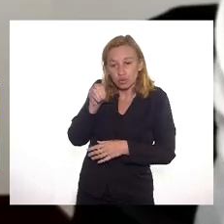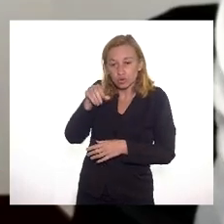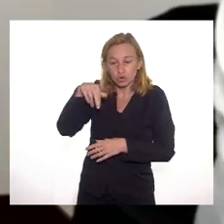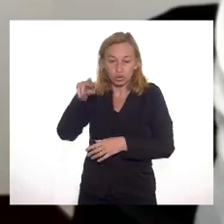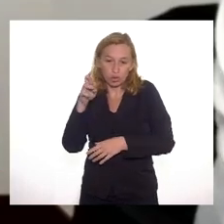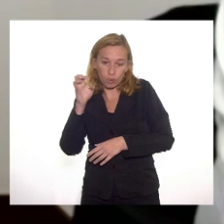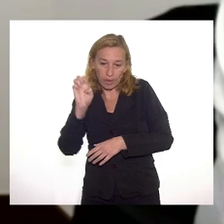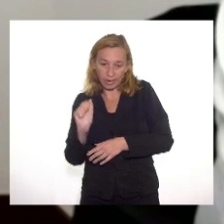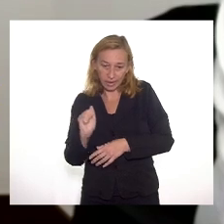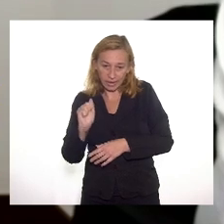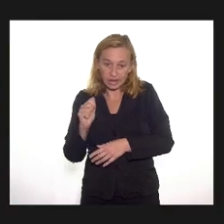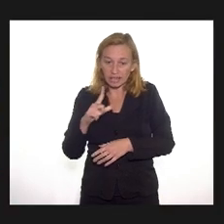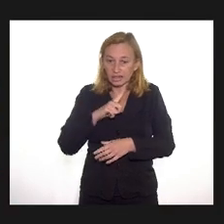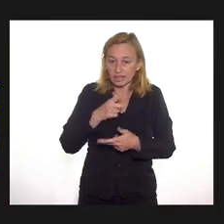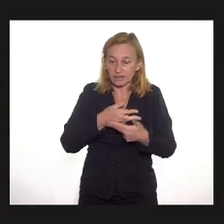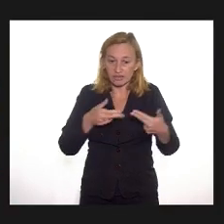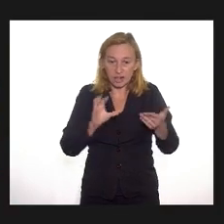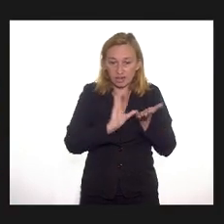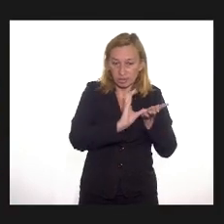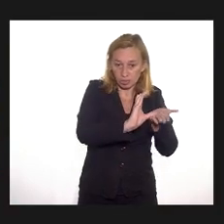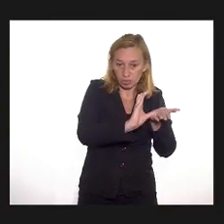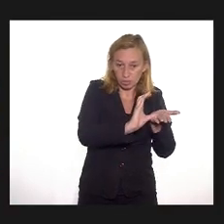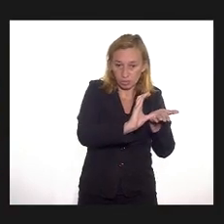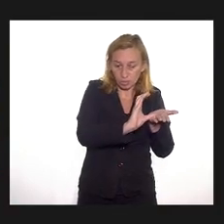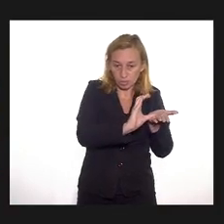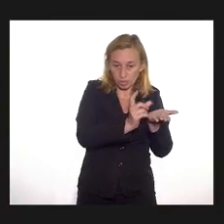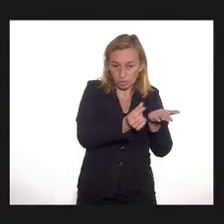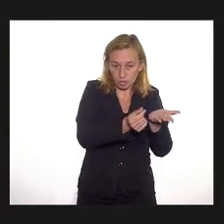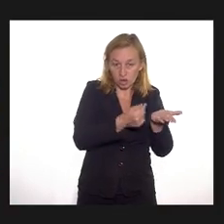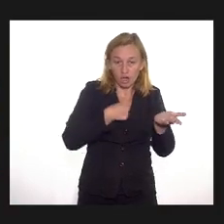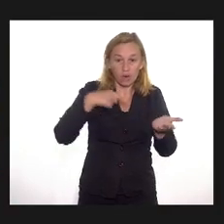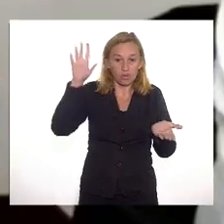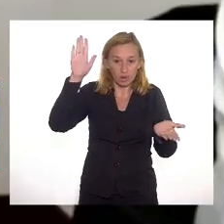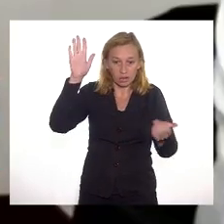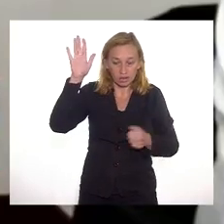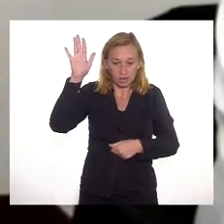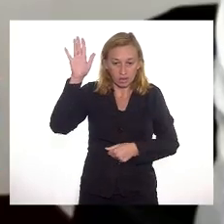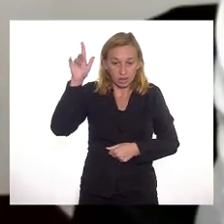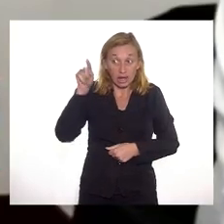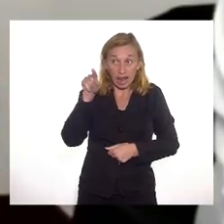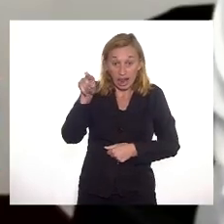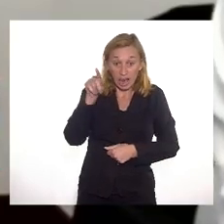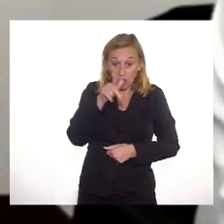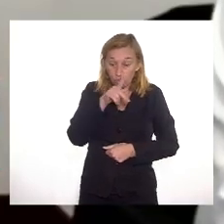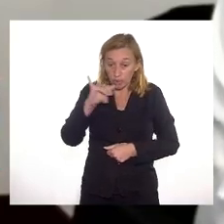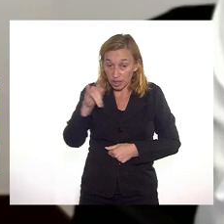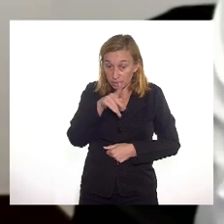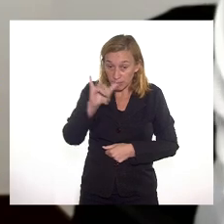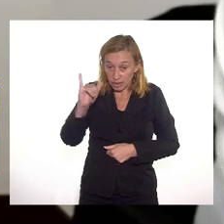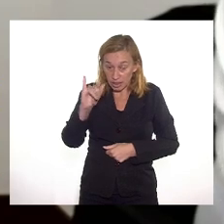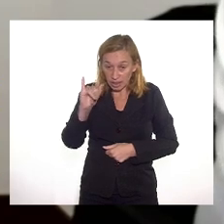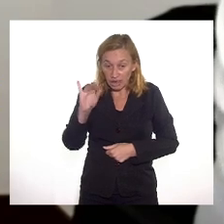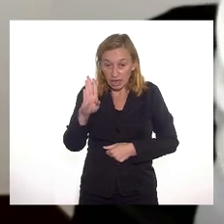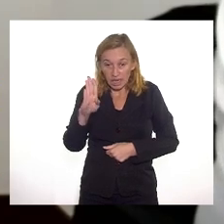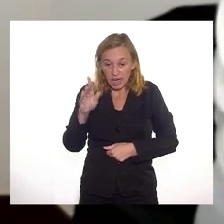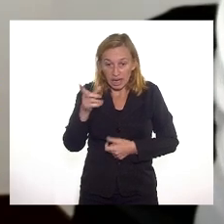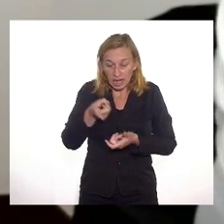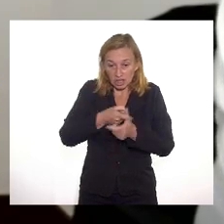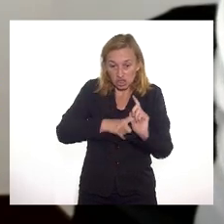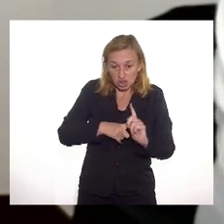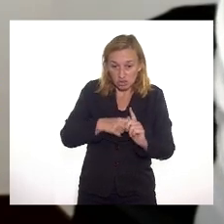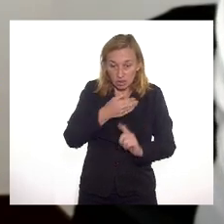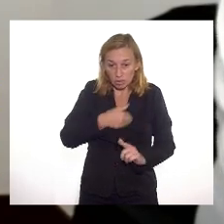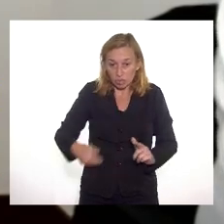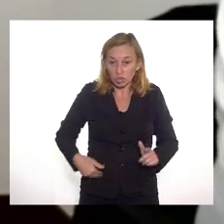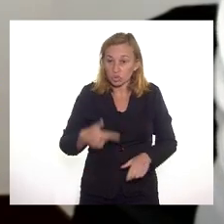tem muitos recursos. Fui eu, presidente, fui eu que falei aqui. Então, lá o PIB, a dívida pública em relação ao PIB é